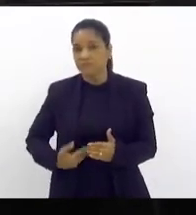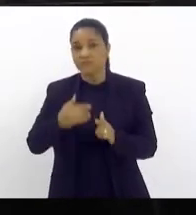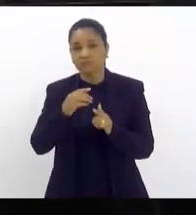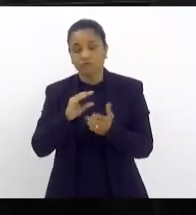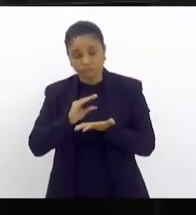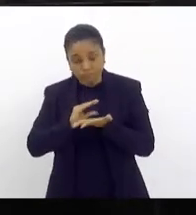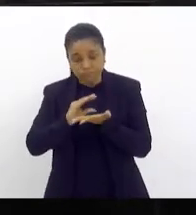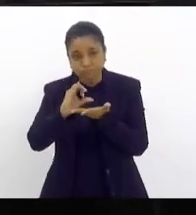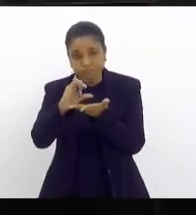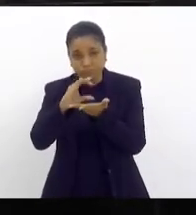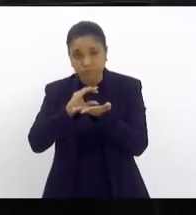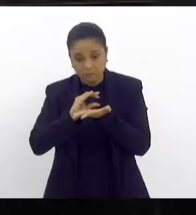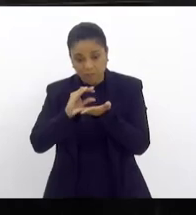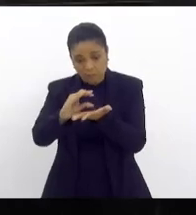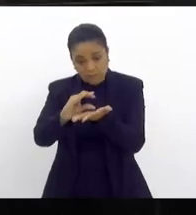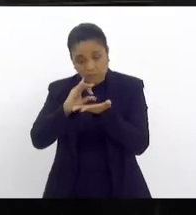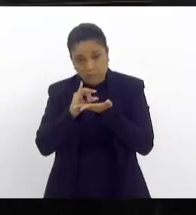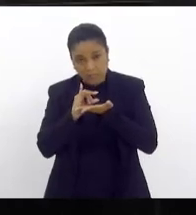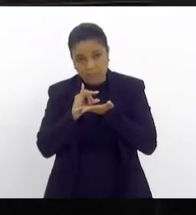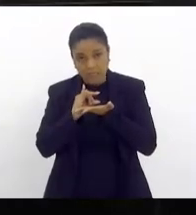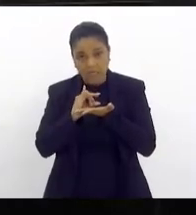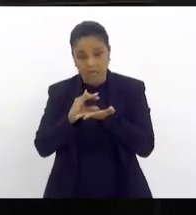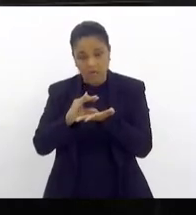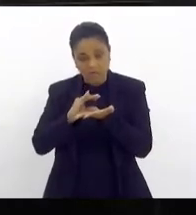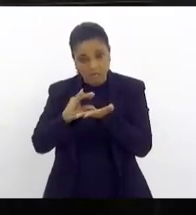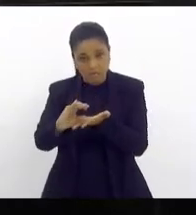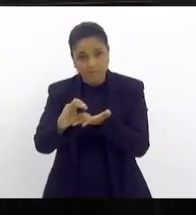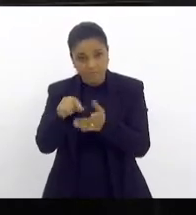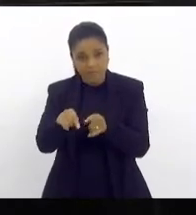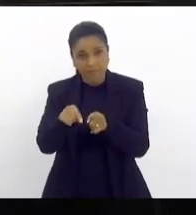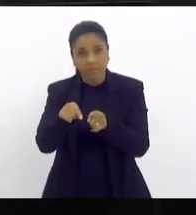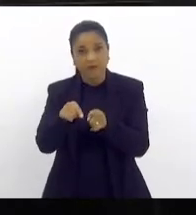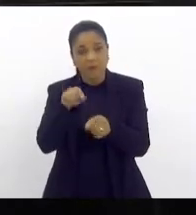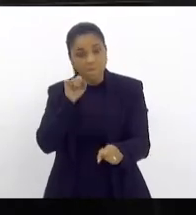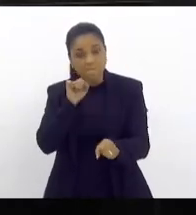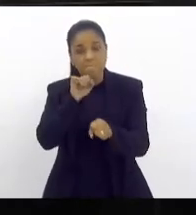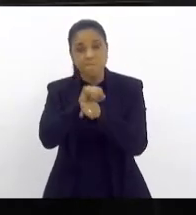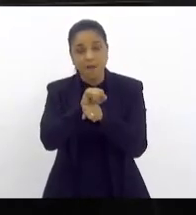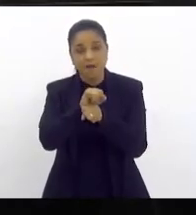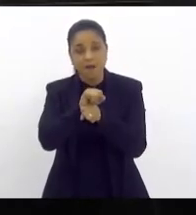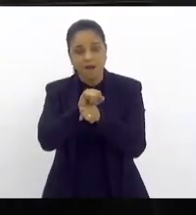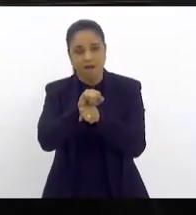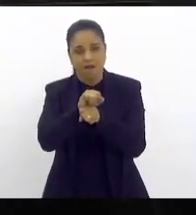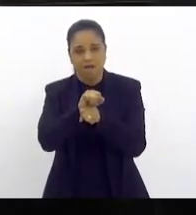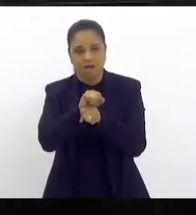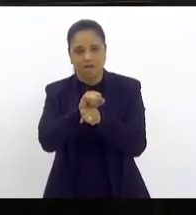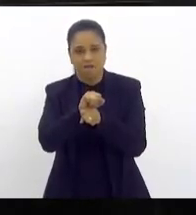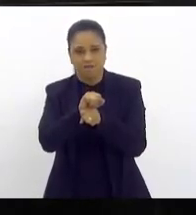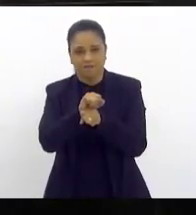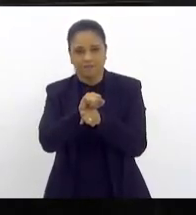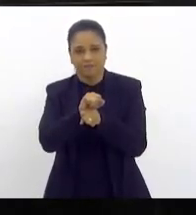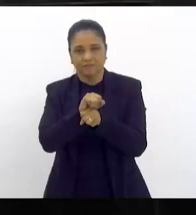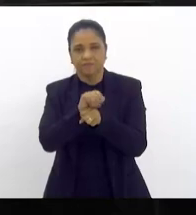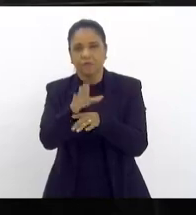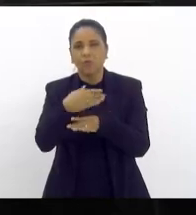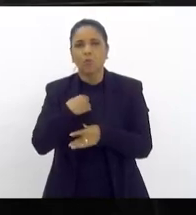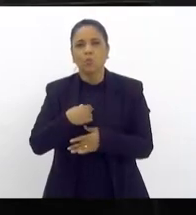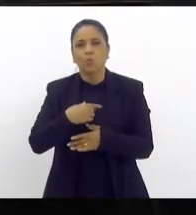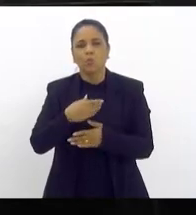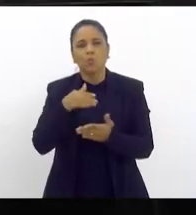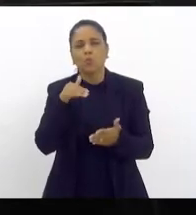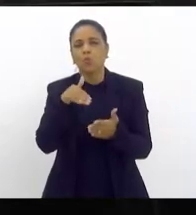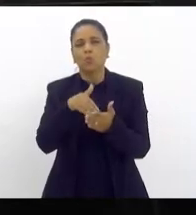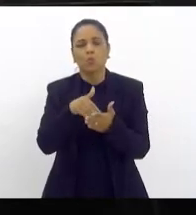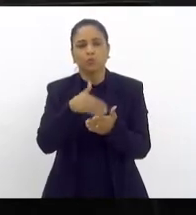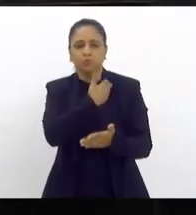de indenizar mas também se parar de atirar a exmo a gente viu o último Governador o